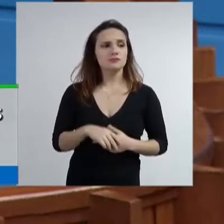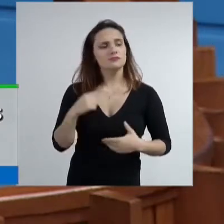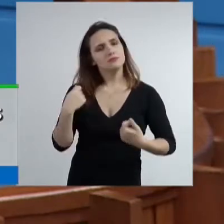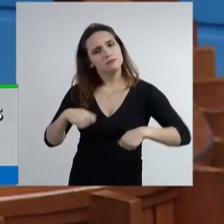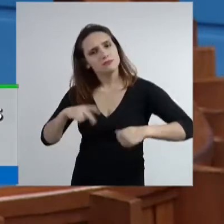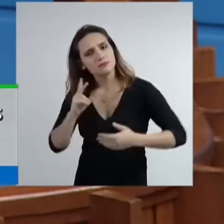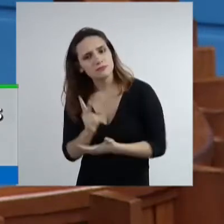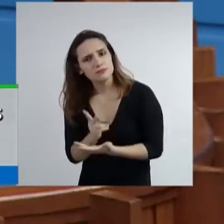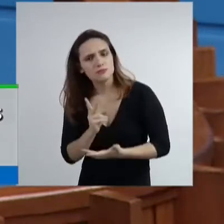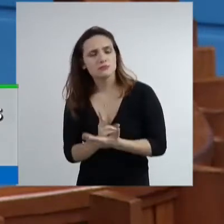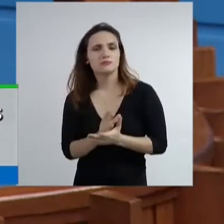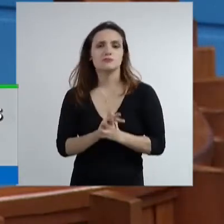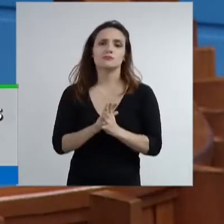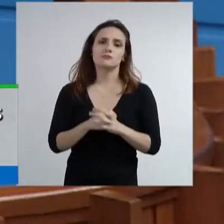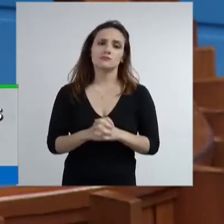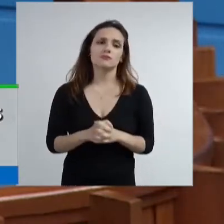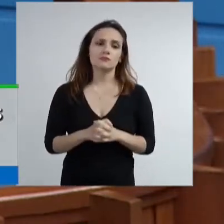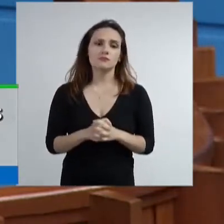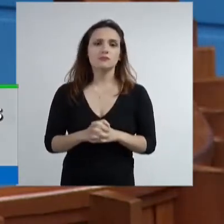momento,